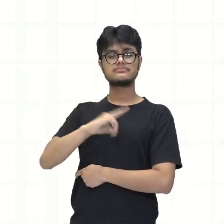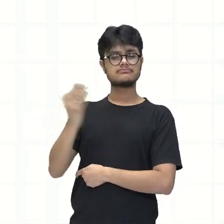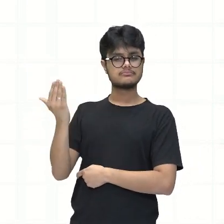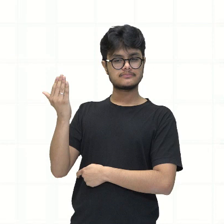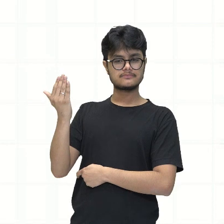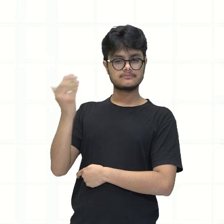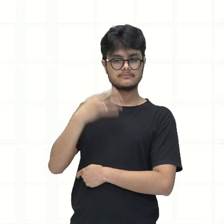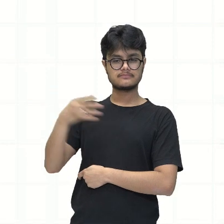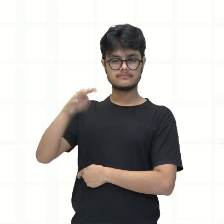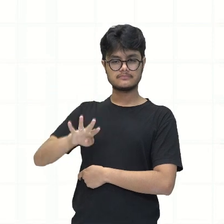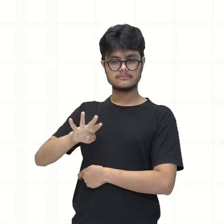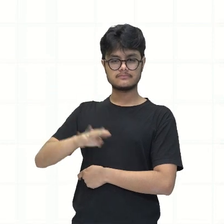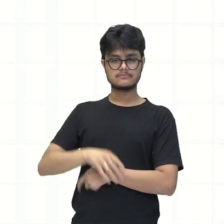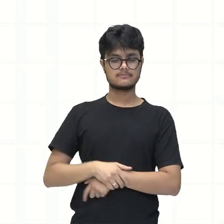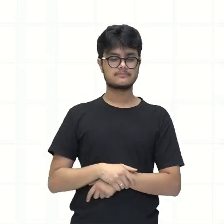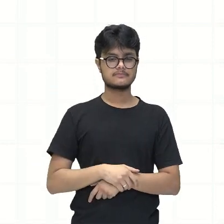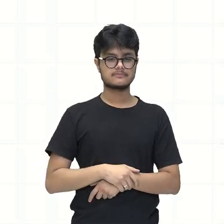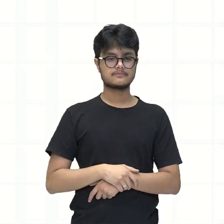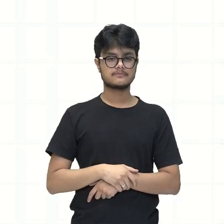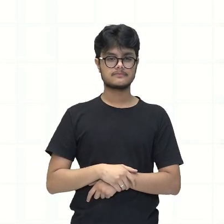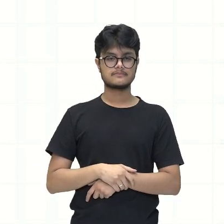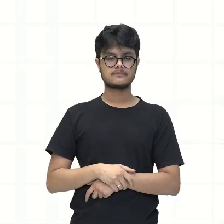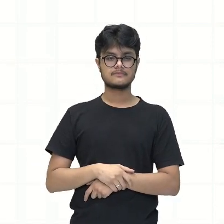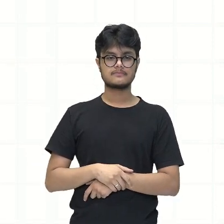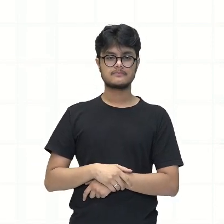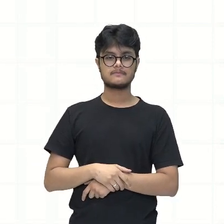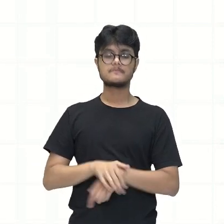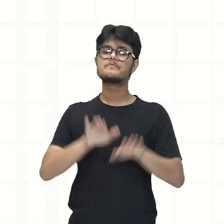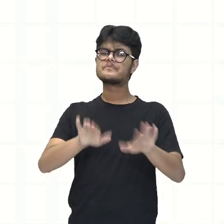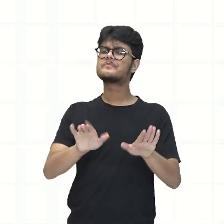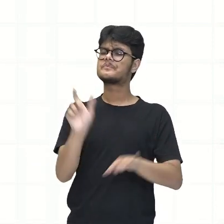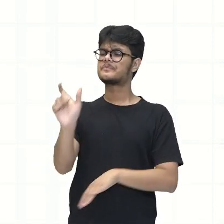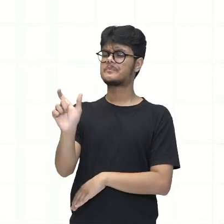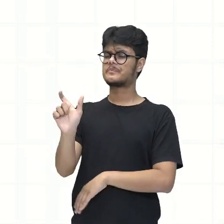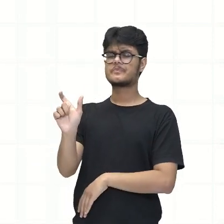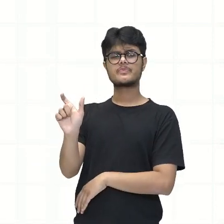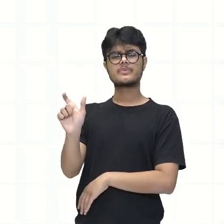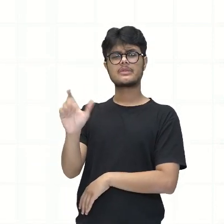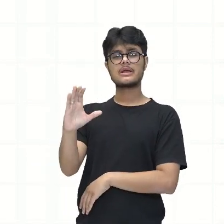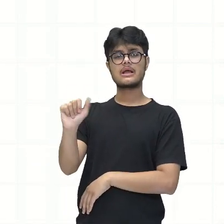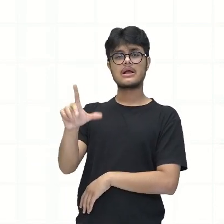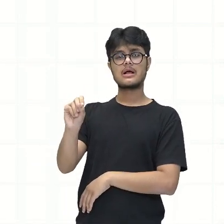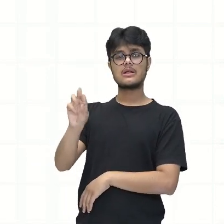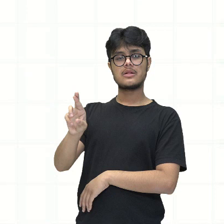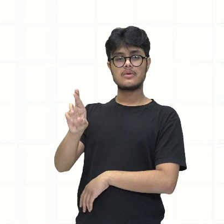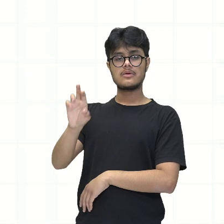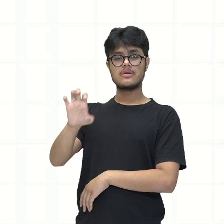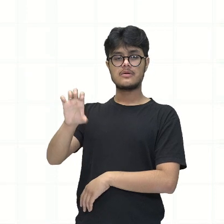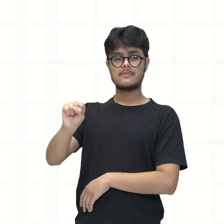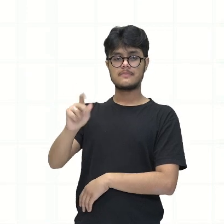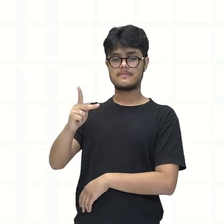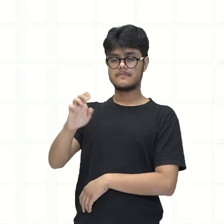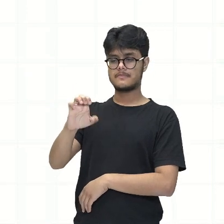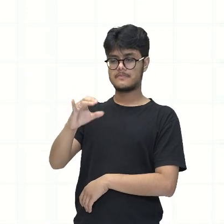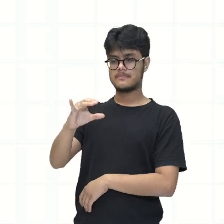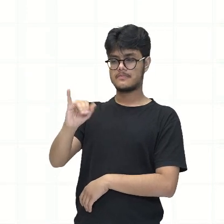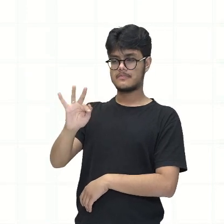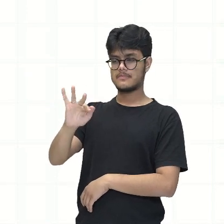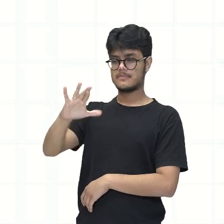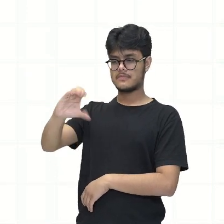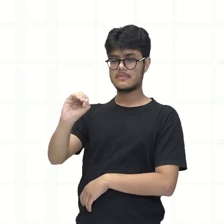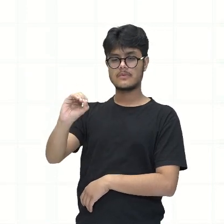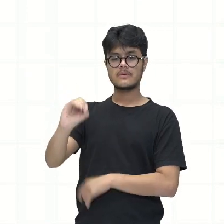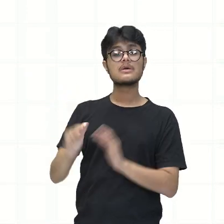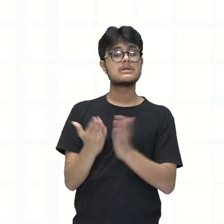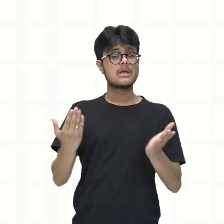da tabela. Falamos também sobre calor específico. E o calor específico é uma constante que